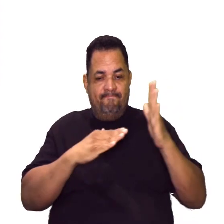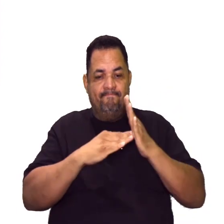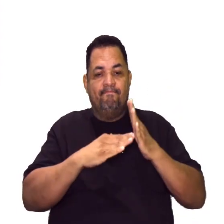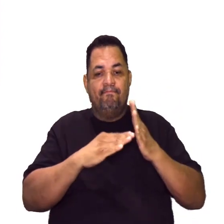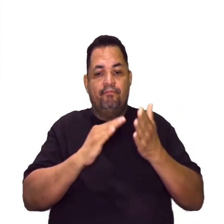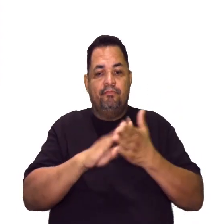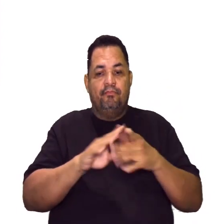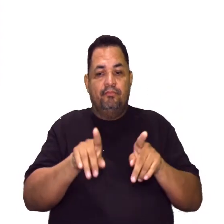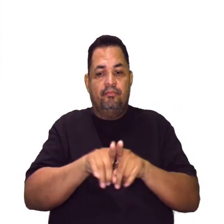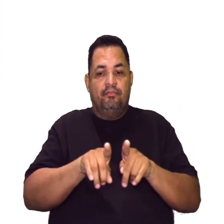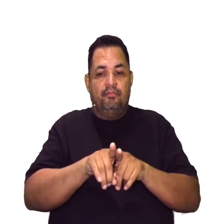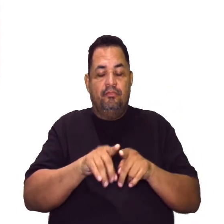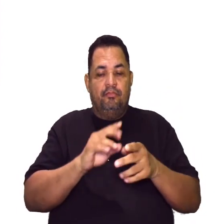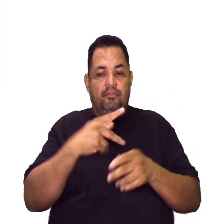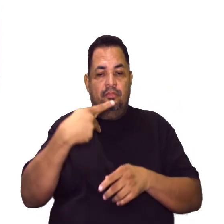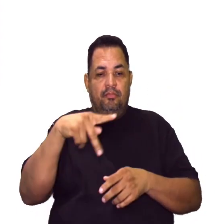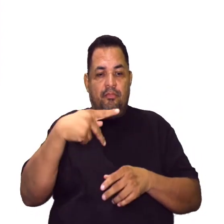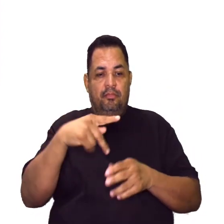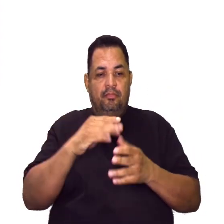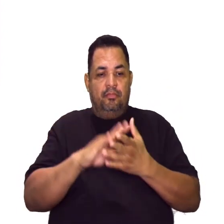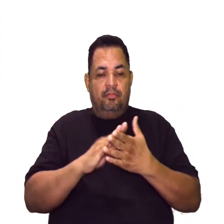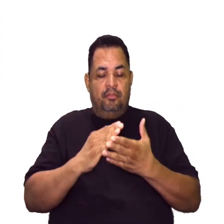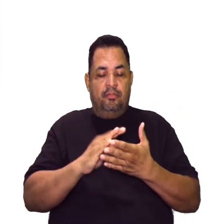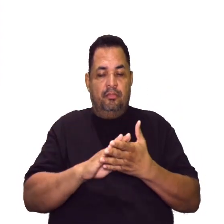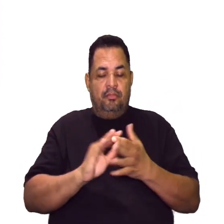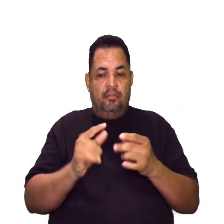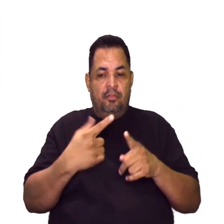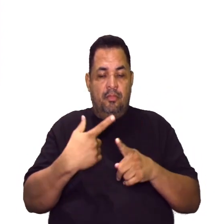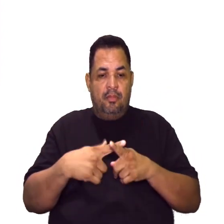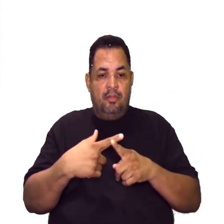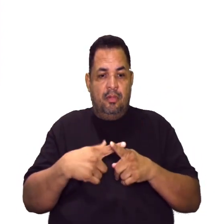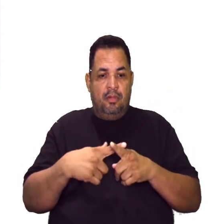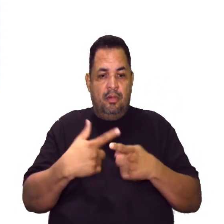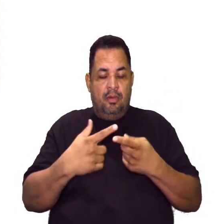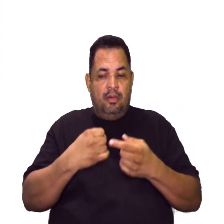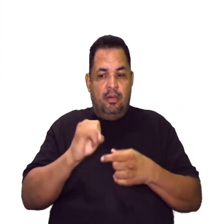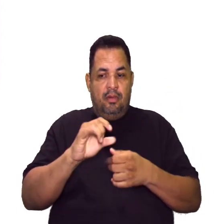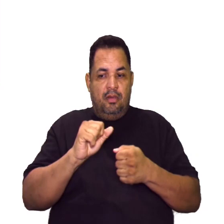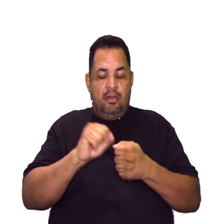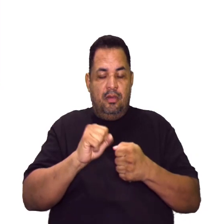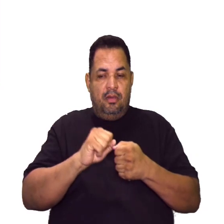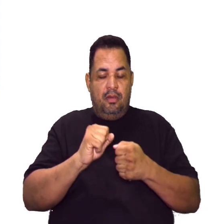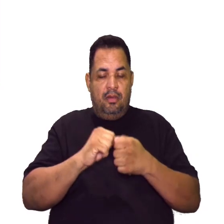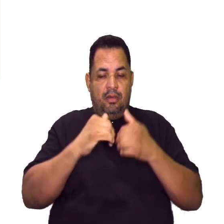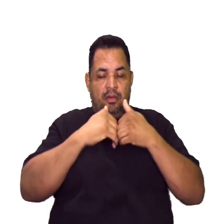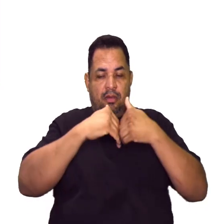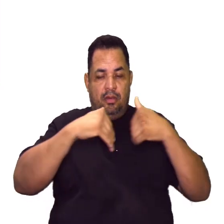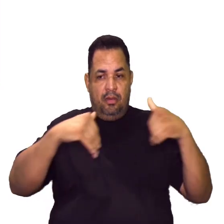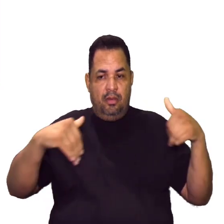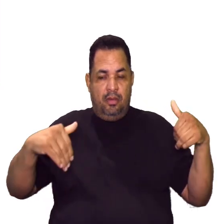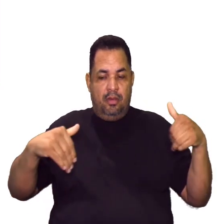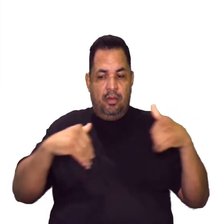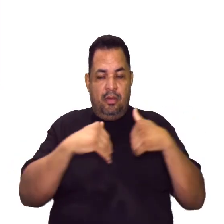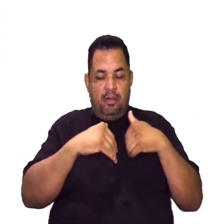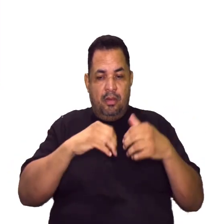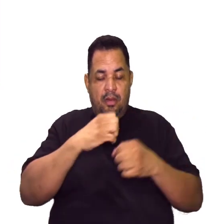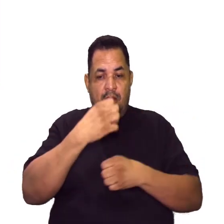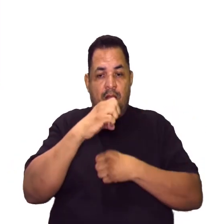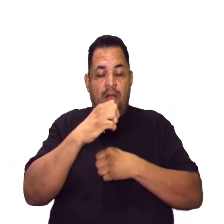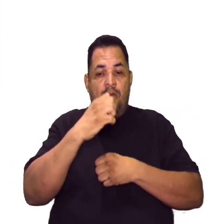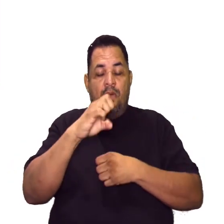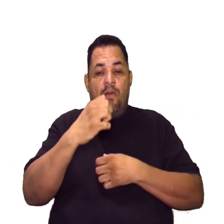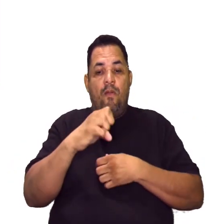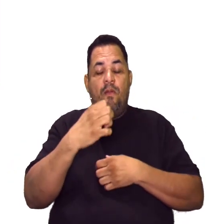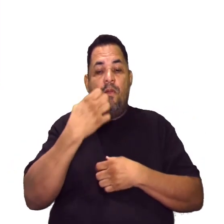ligações e também de pares de elétrons não utilizados em ligações. Por quê? Se fala de repulsão eletrônica, é porque